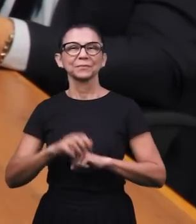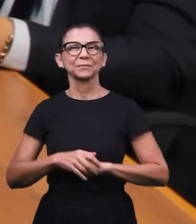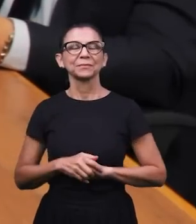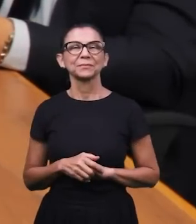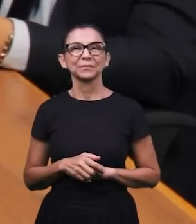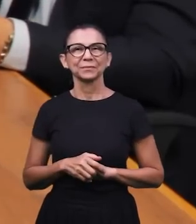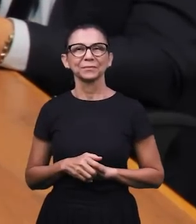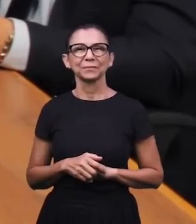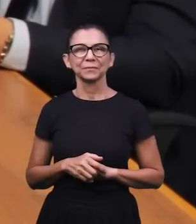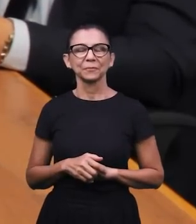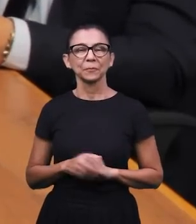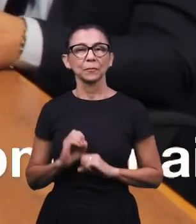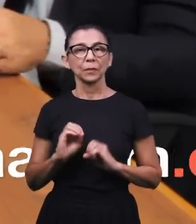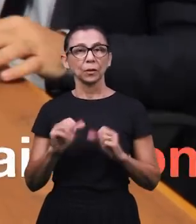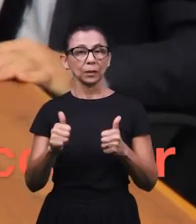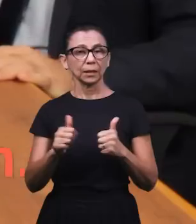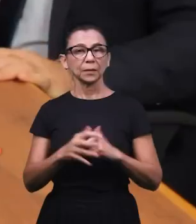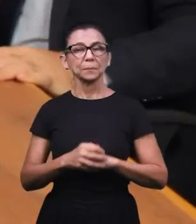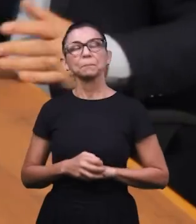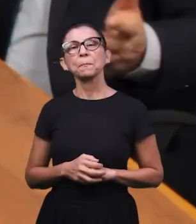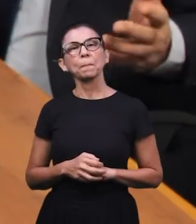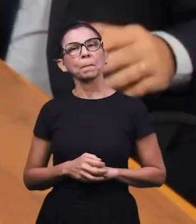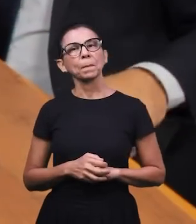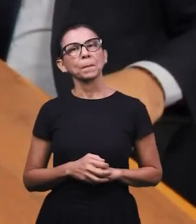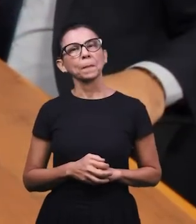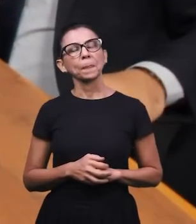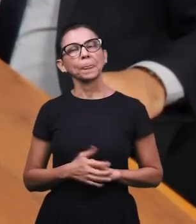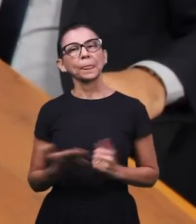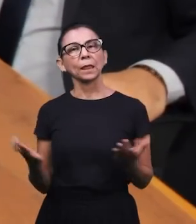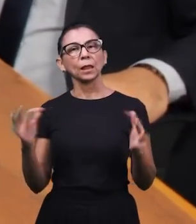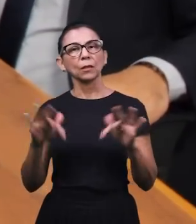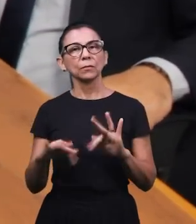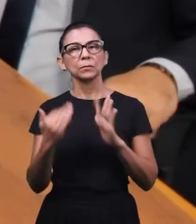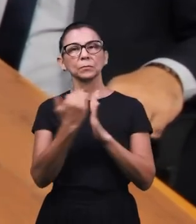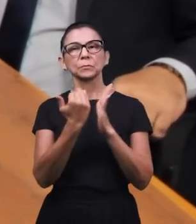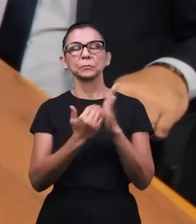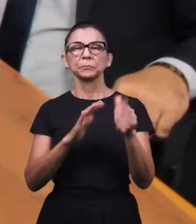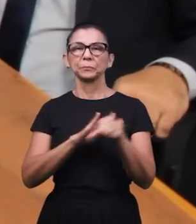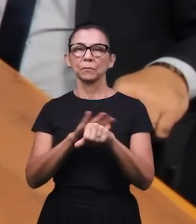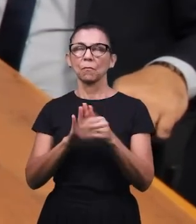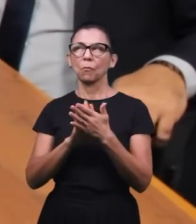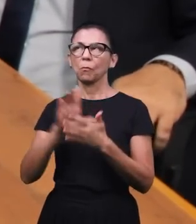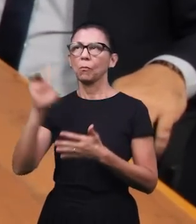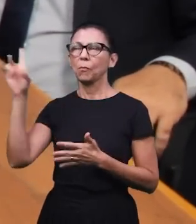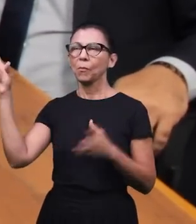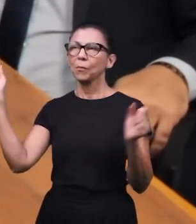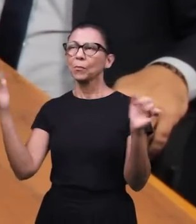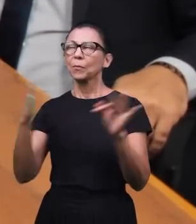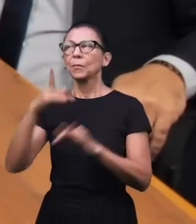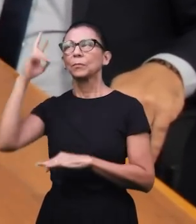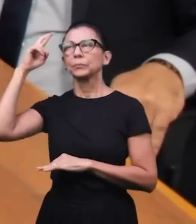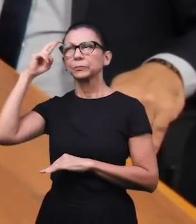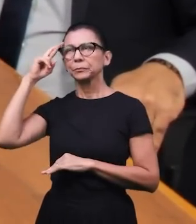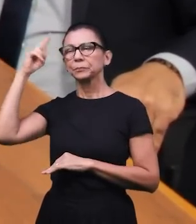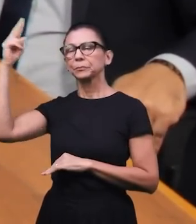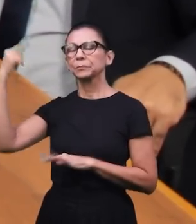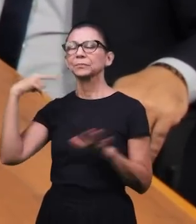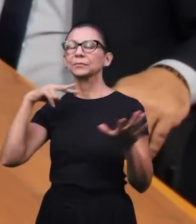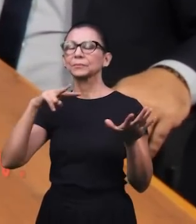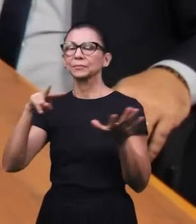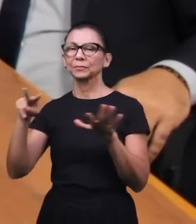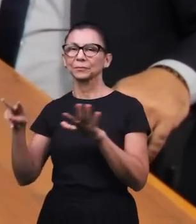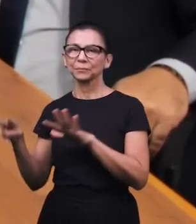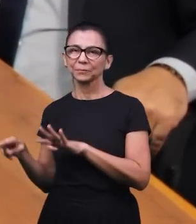novamente. Amém. Se Deus quiser, estamos aí. Amém. Muito bem. Assim a gente chega então ao final dessa edição do programa Conversas Bíblicas, glorificando ao Senhor por mais